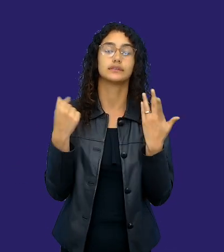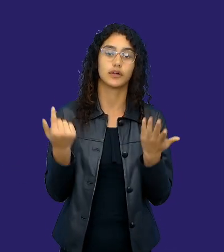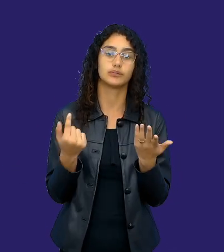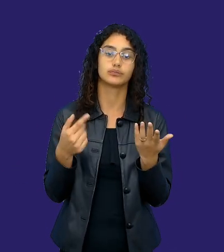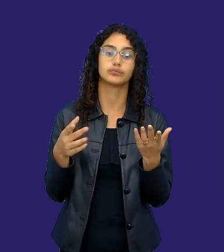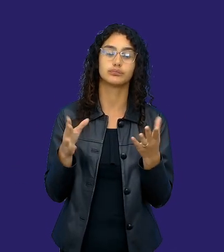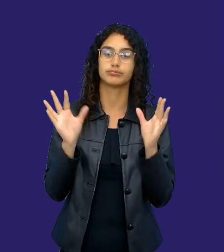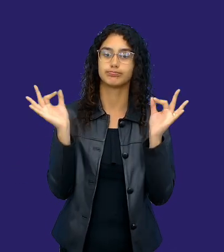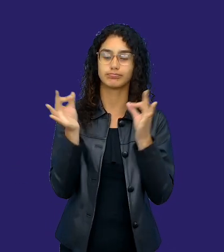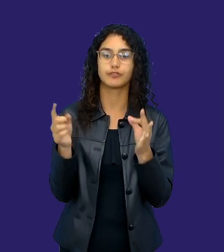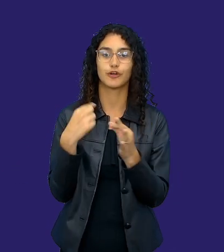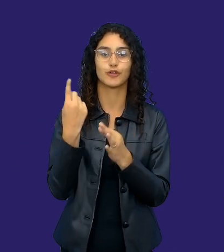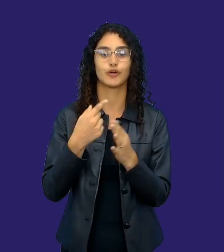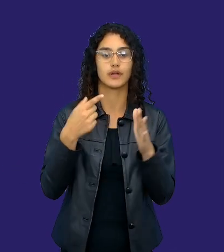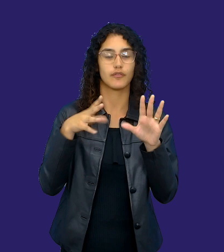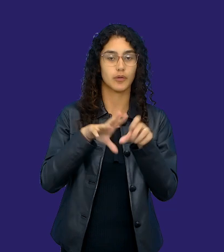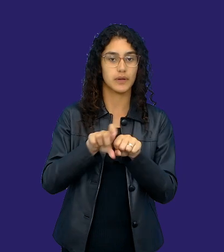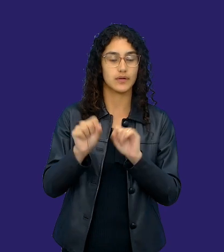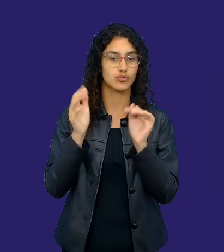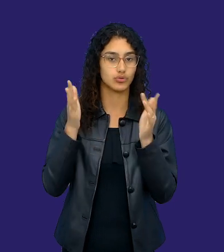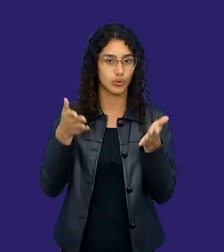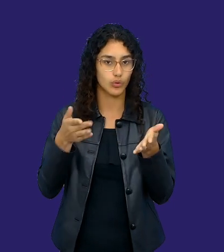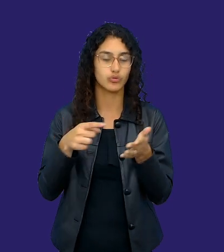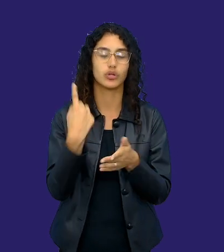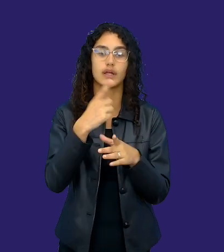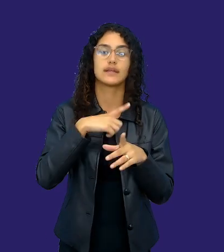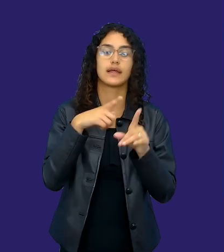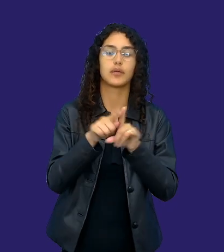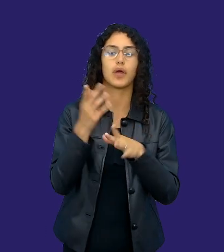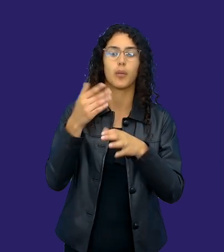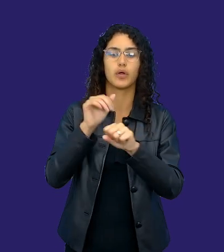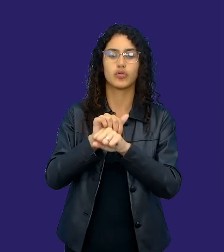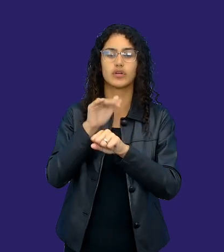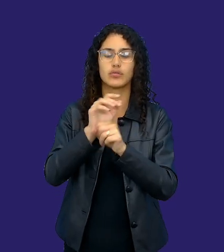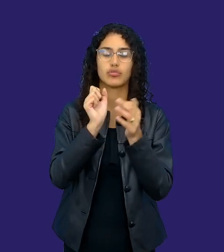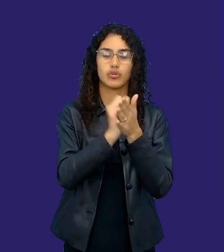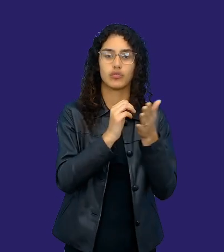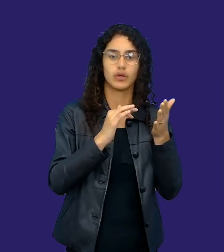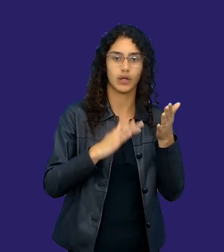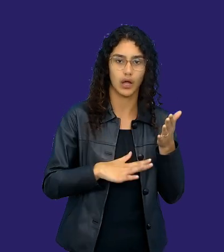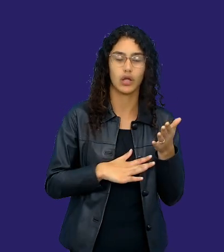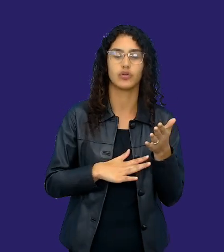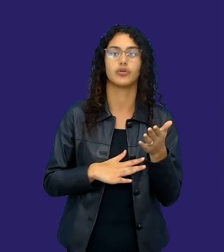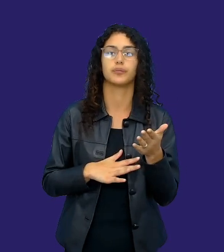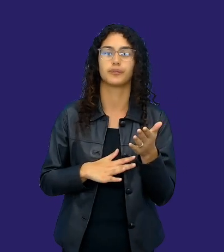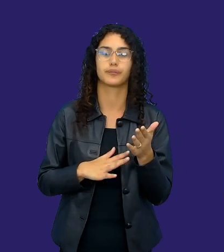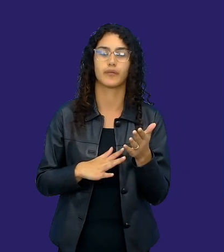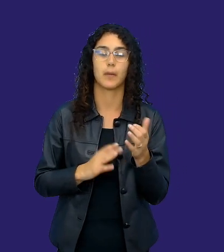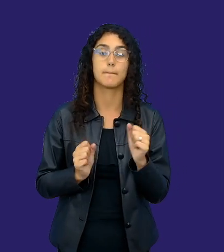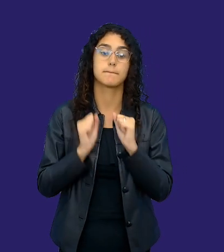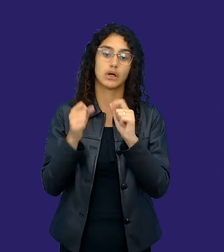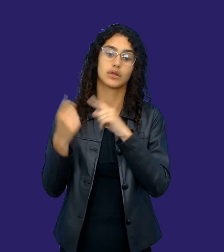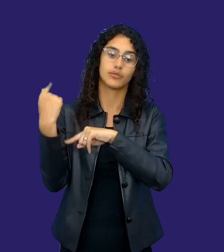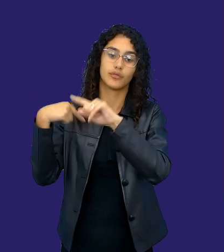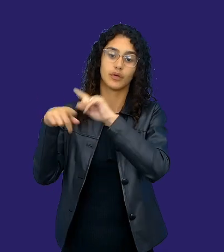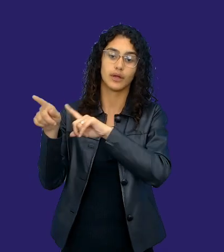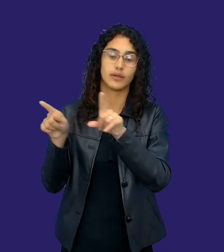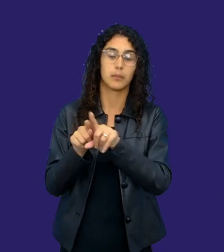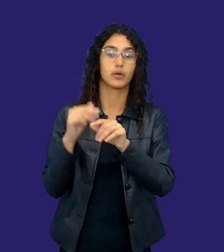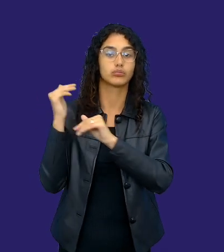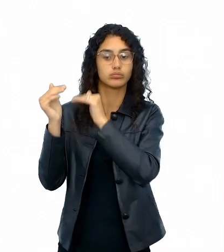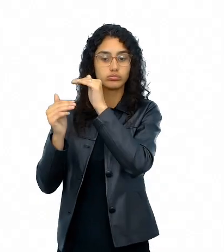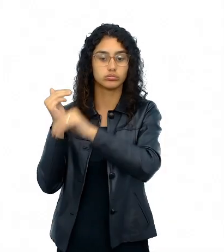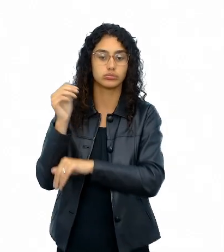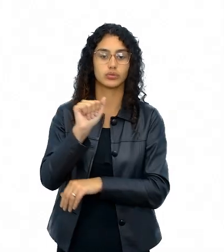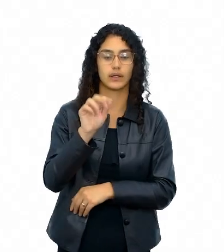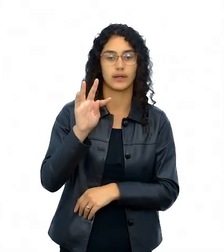aqui com chave de ouro nossa formação de hoje, a gente tem algumas sugestões de atividades, né? Que vocês poderão desenvolver, então, no